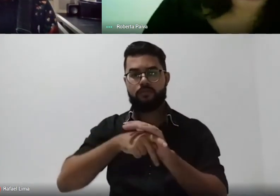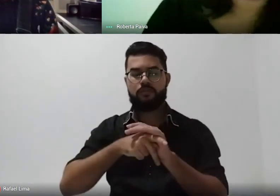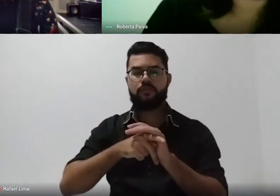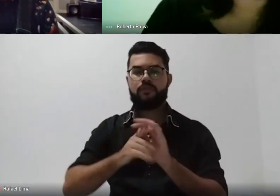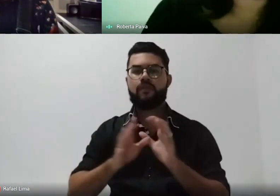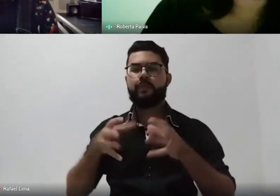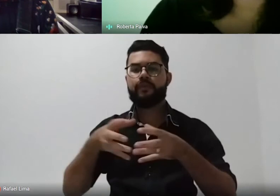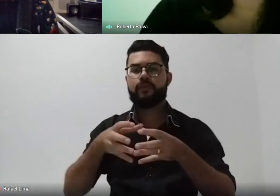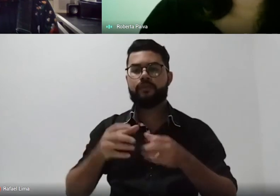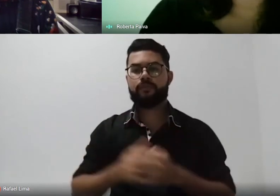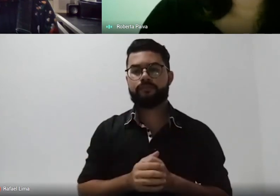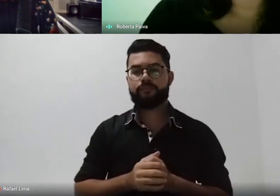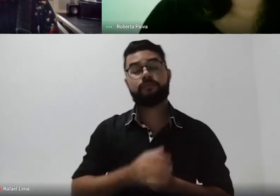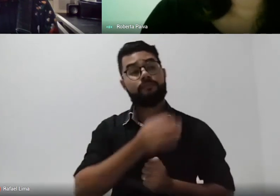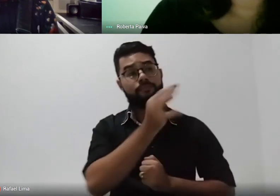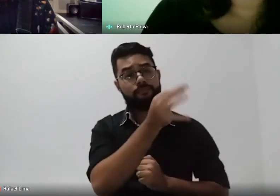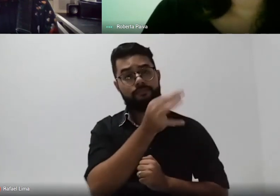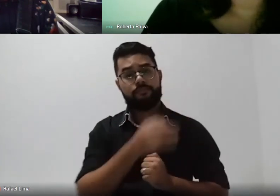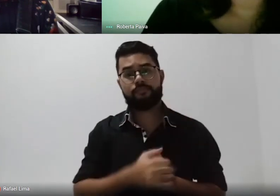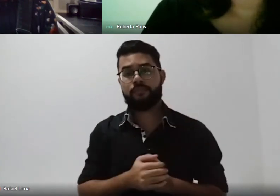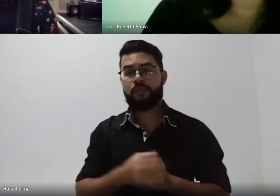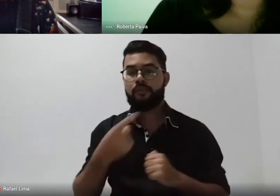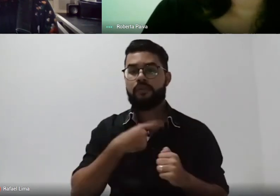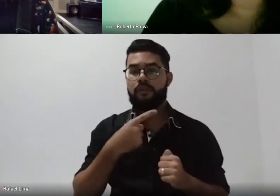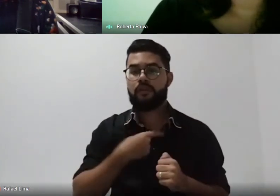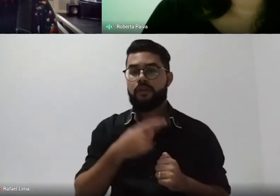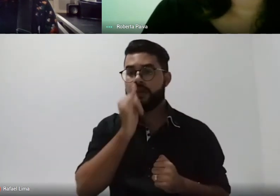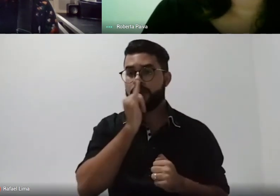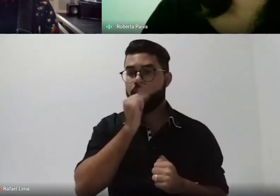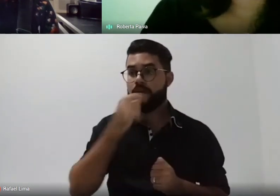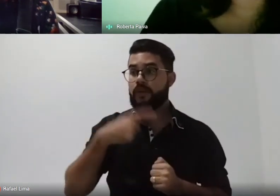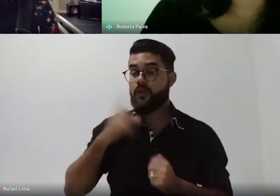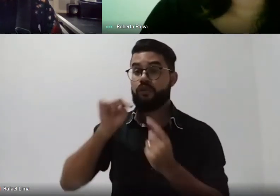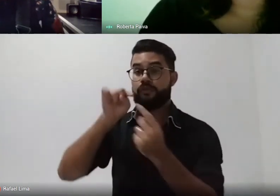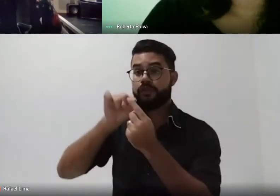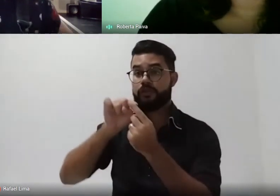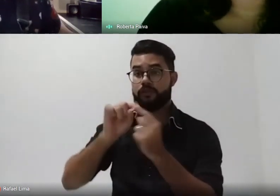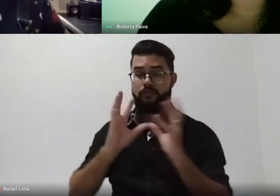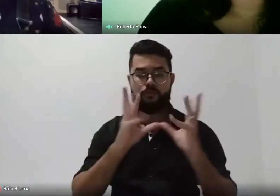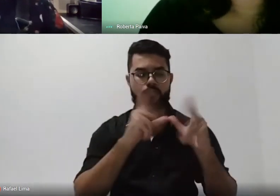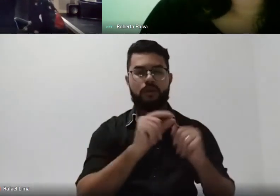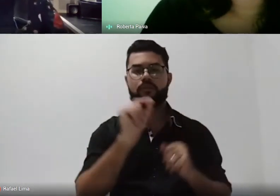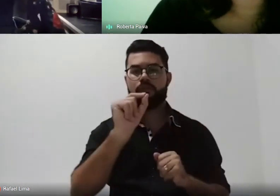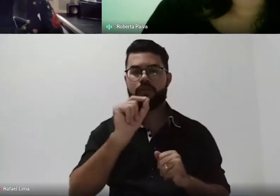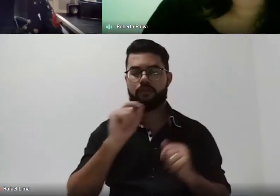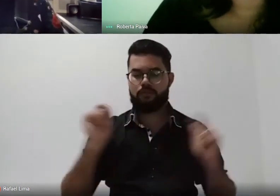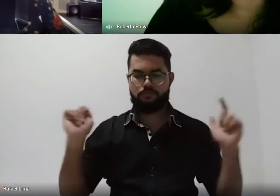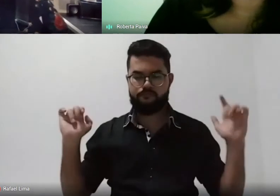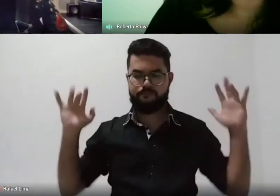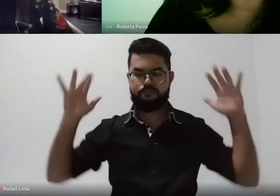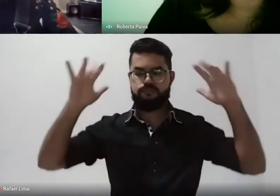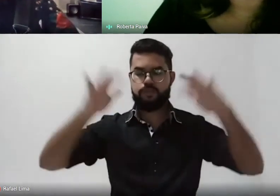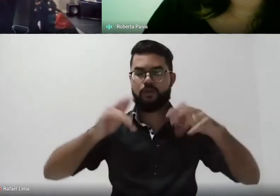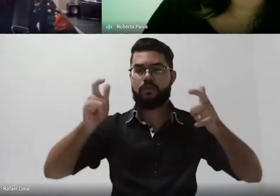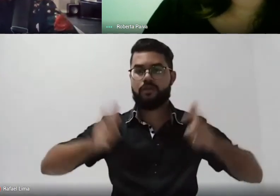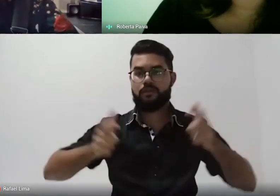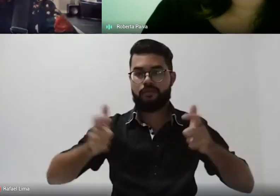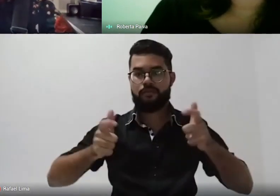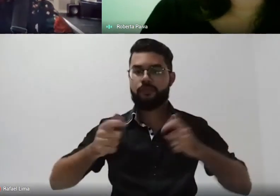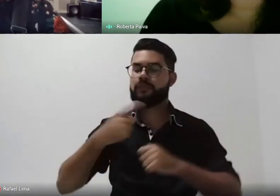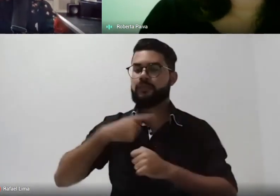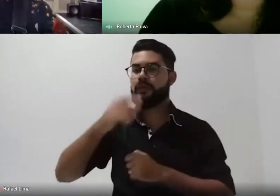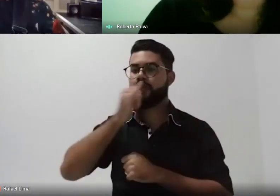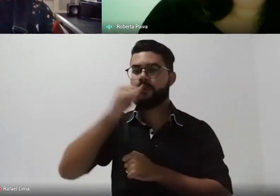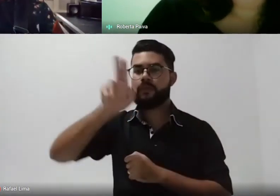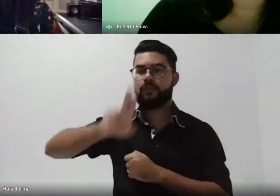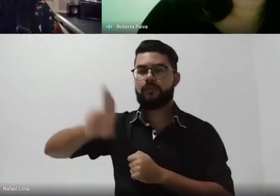Exatamente, Marilena. Foi justamente um dos objetivos do parque. Foi esse, trazer novos espaços, né? E a apropriação, ela foi bastante